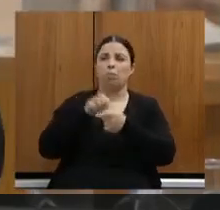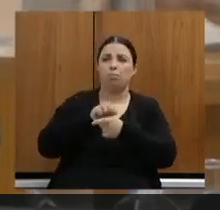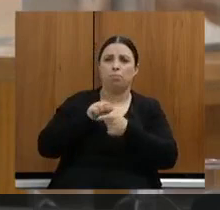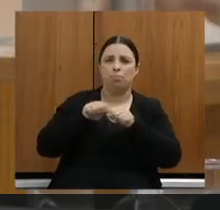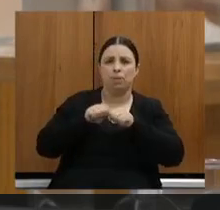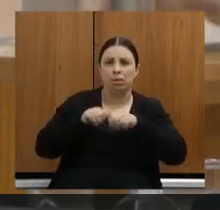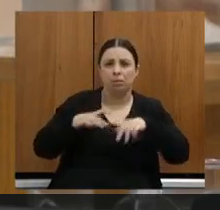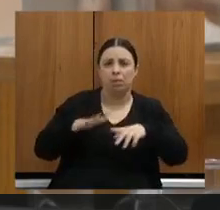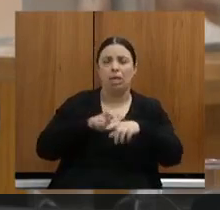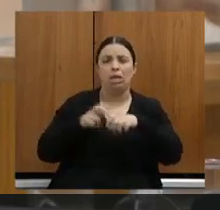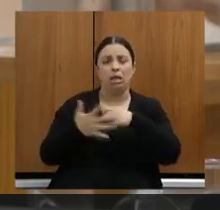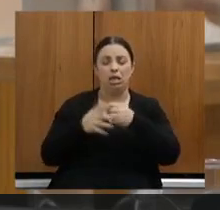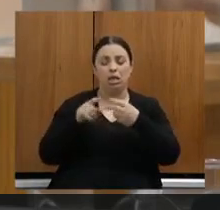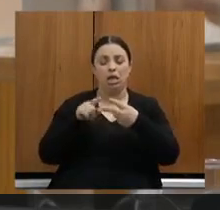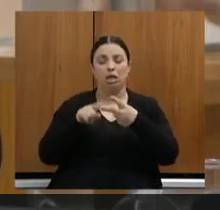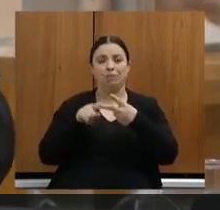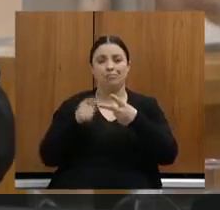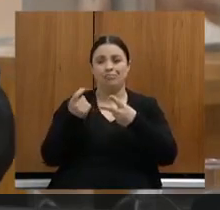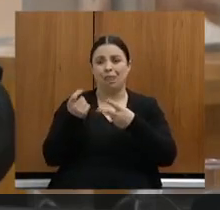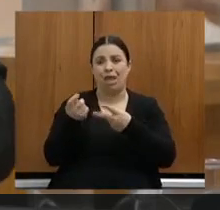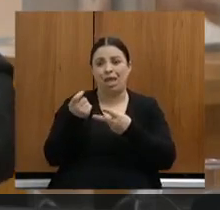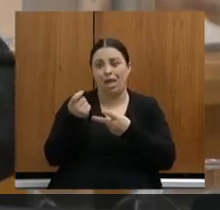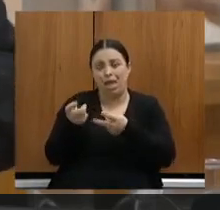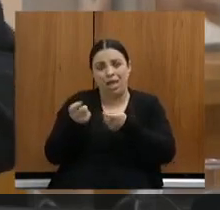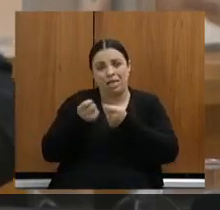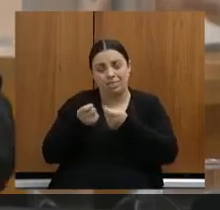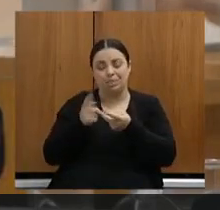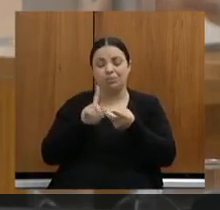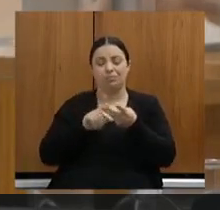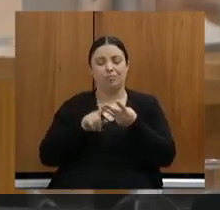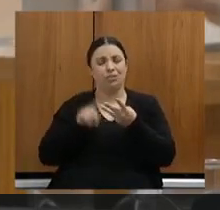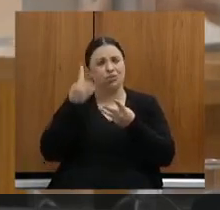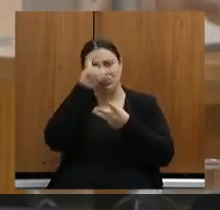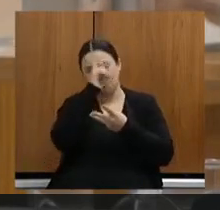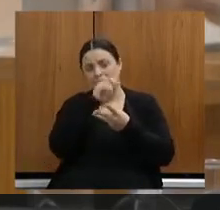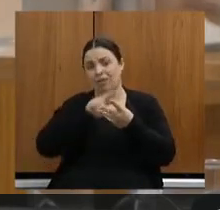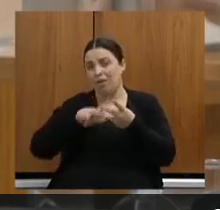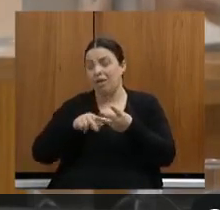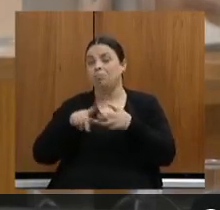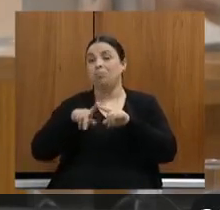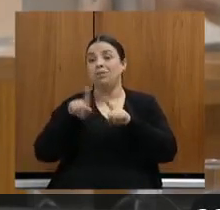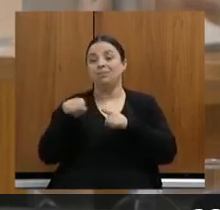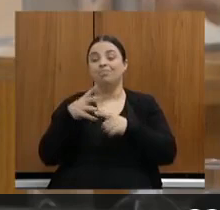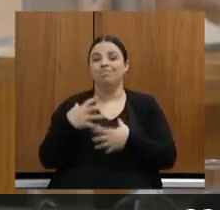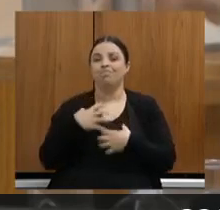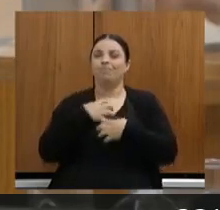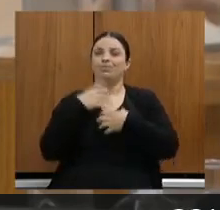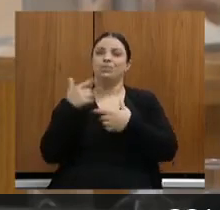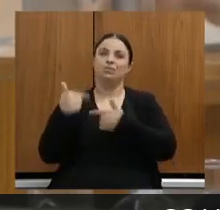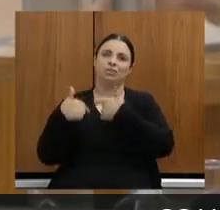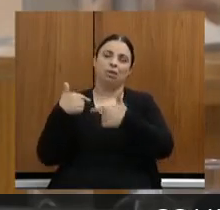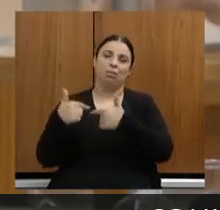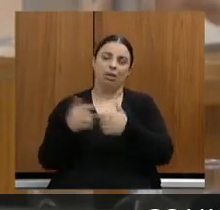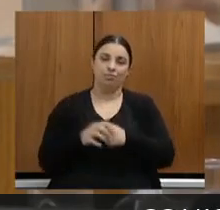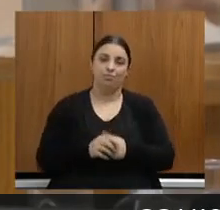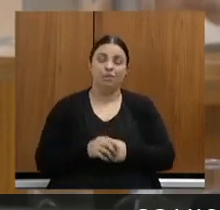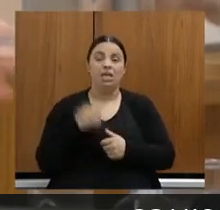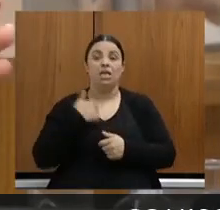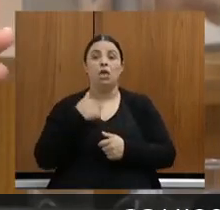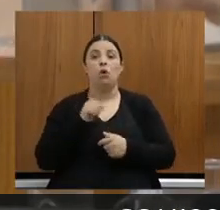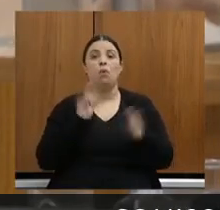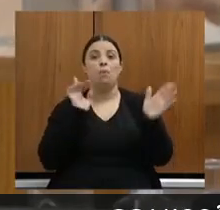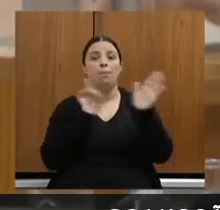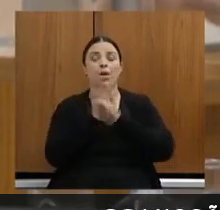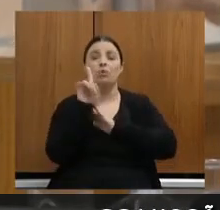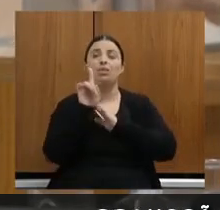recessão dificuldade mas tem nos surpreendido então mais do que perguntar